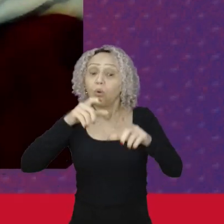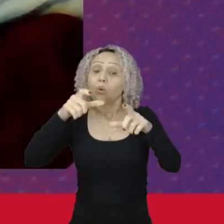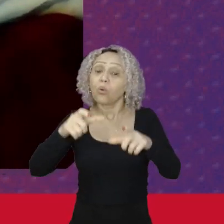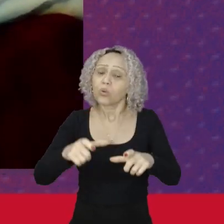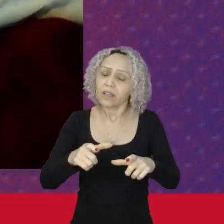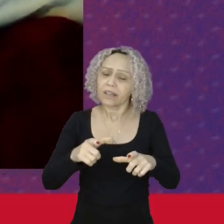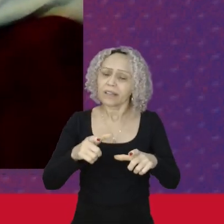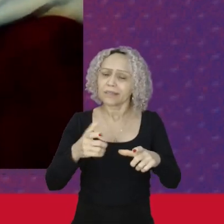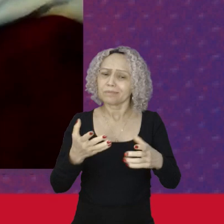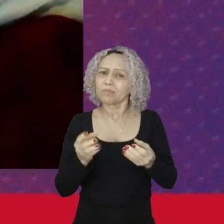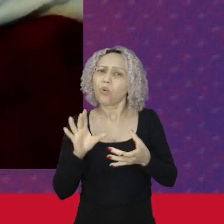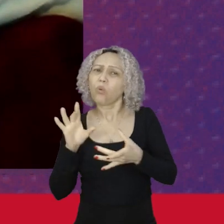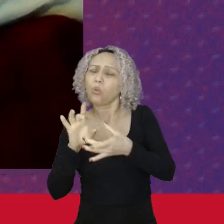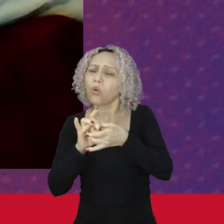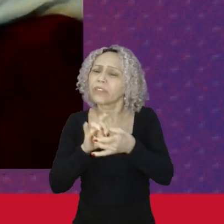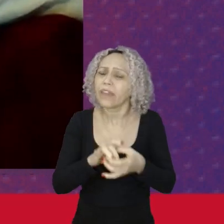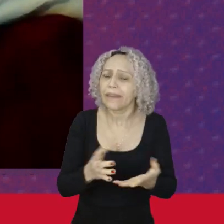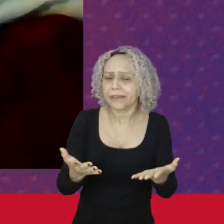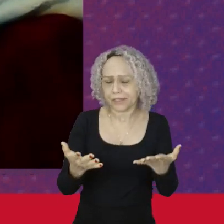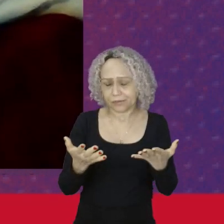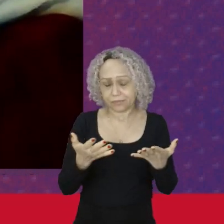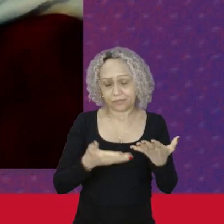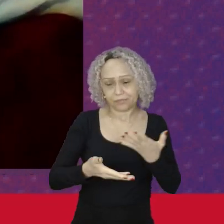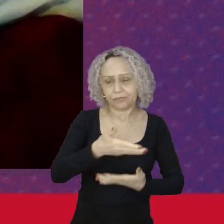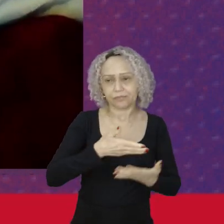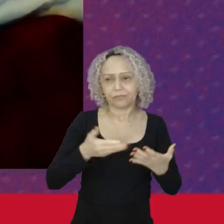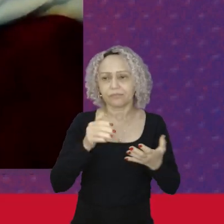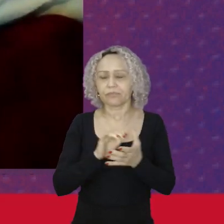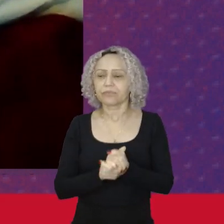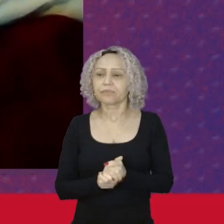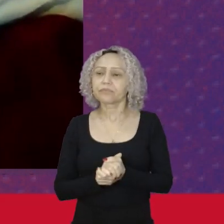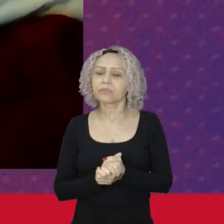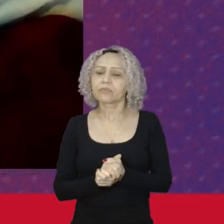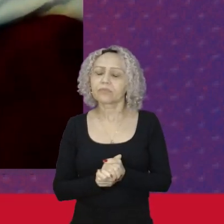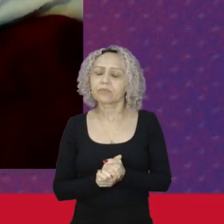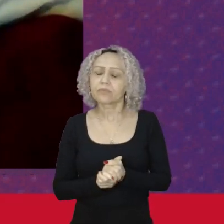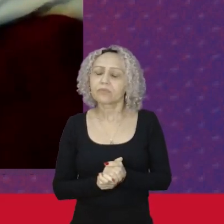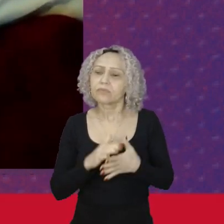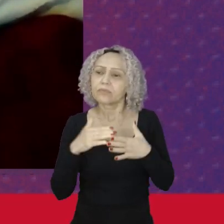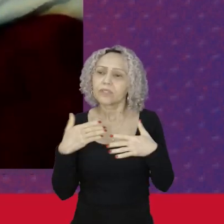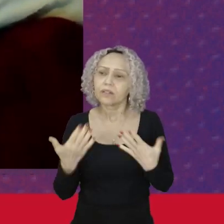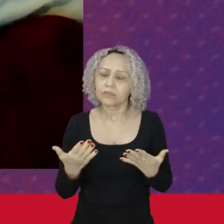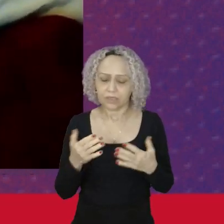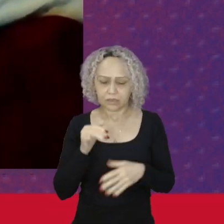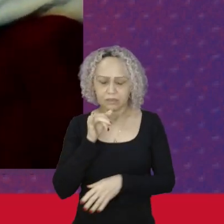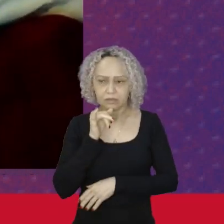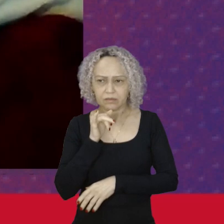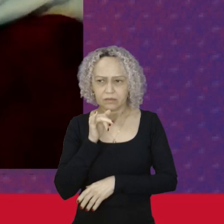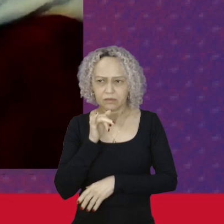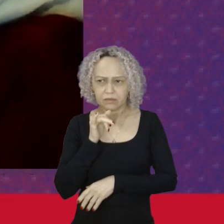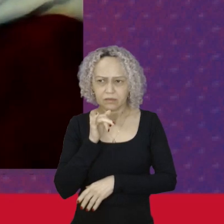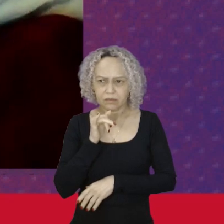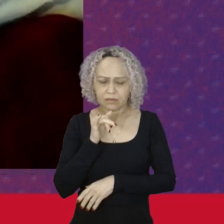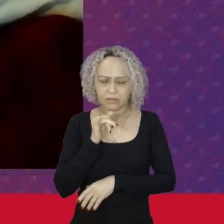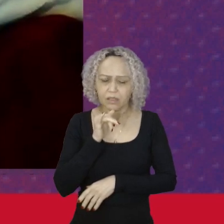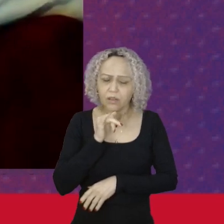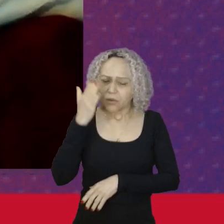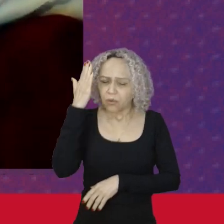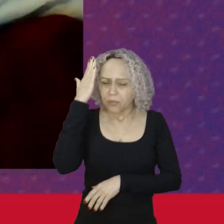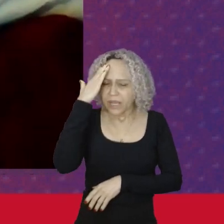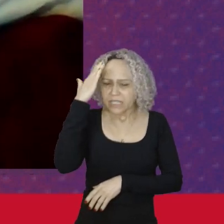como eu disse, e a deficiência deixa de ser vista como algo que está exclusivamente